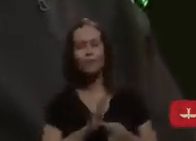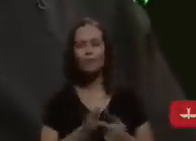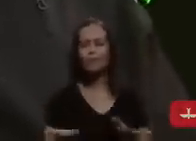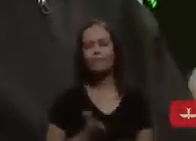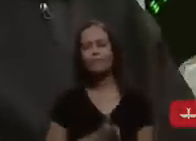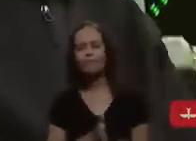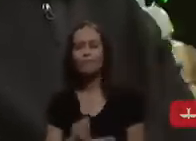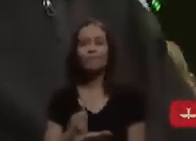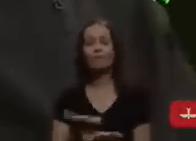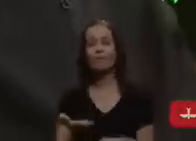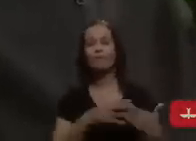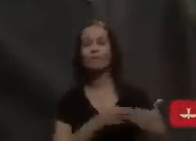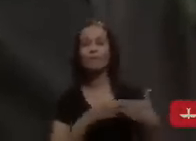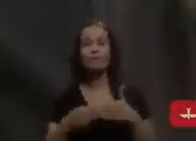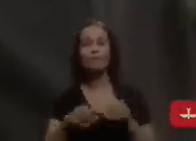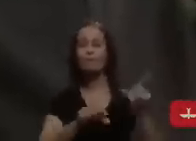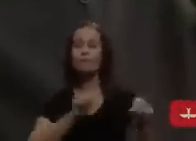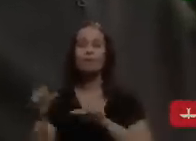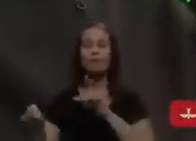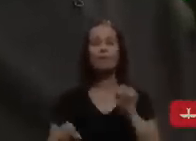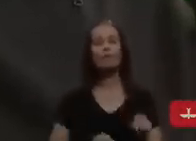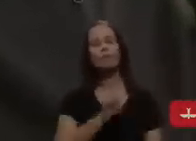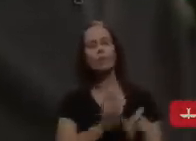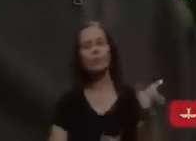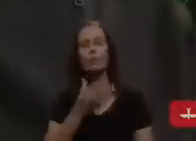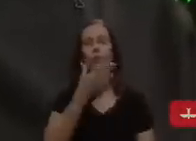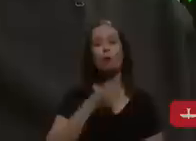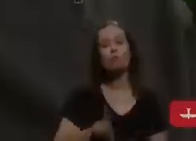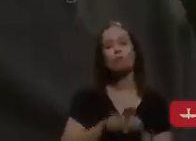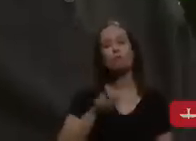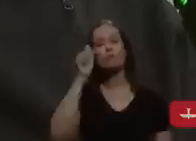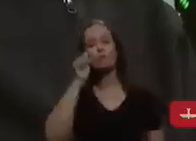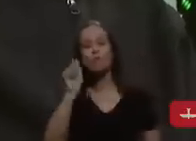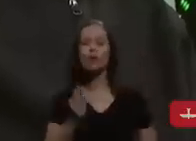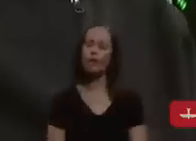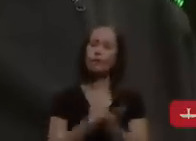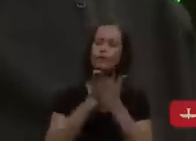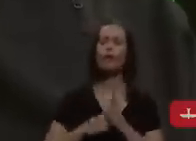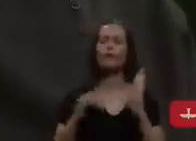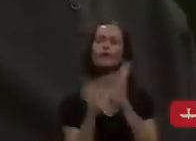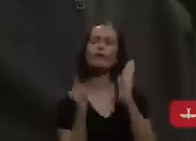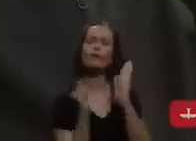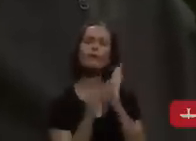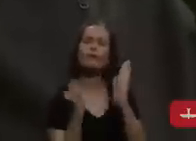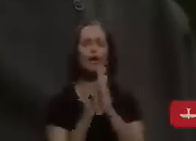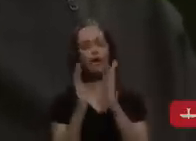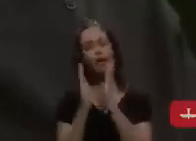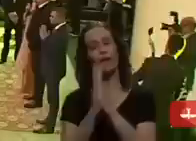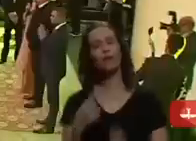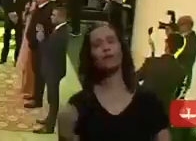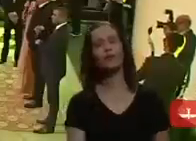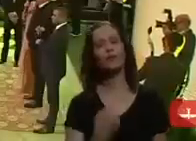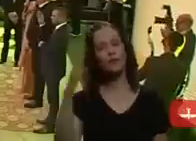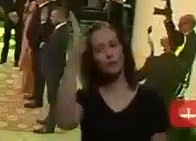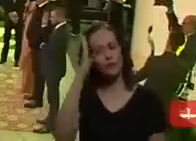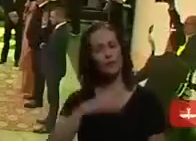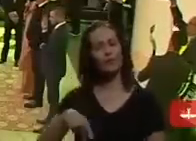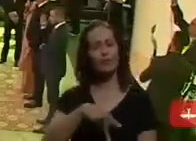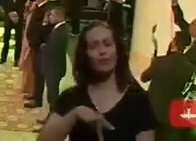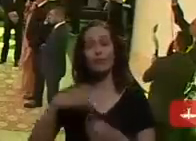tem levantado homens e mulheres para nos ajudar a interceder, a orar pela nossa nação.